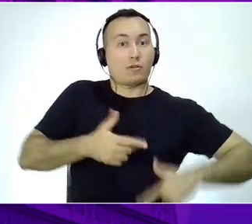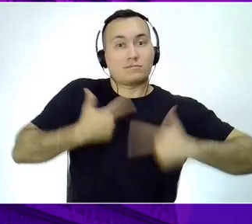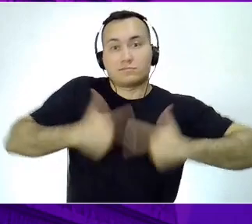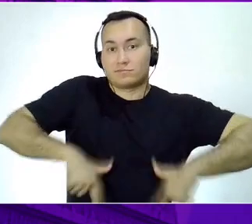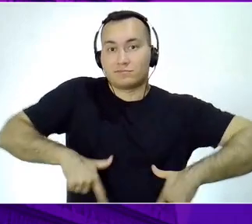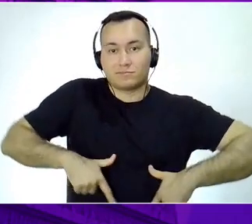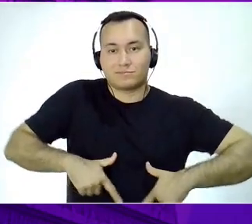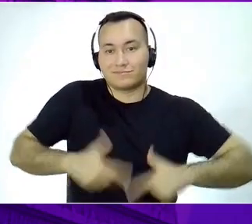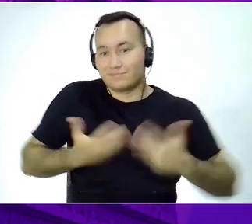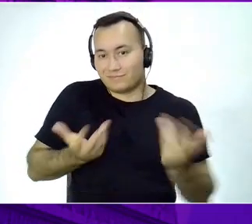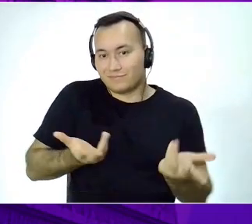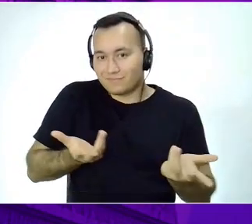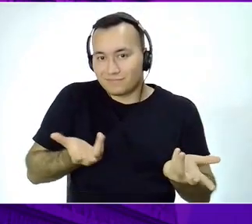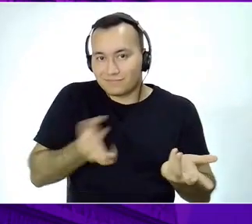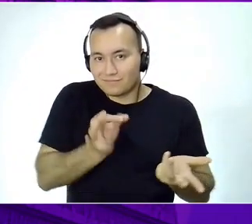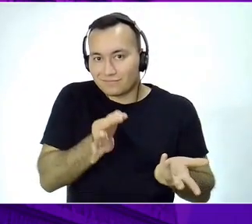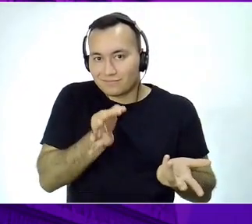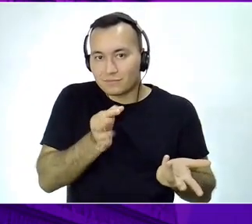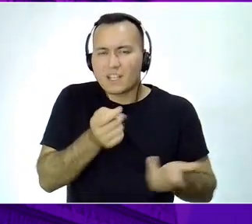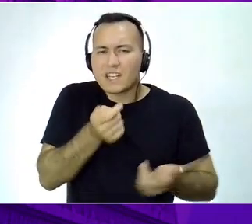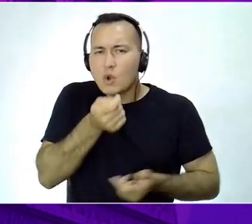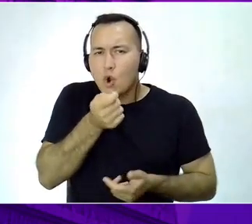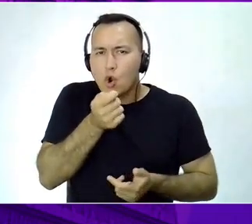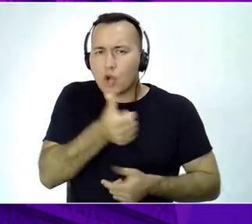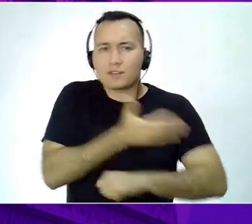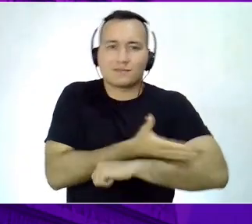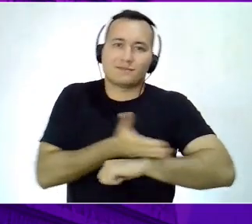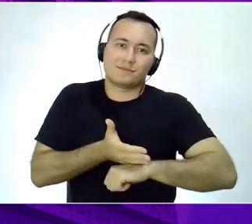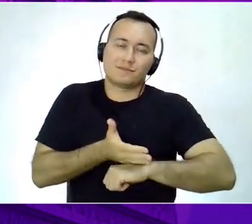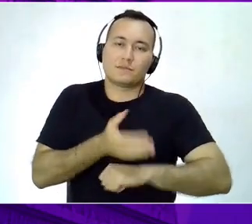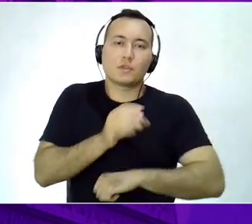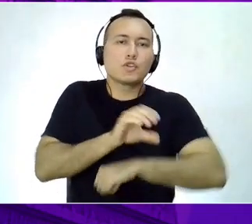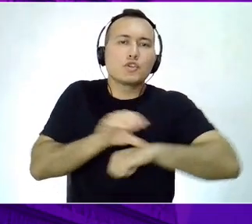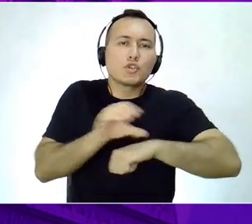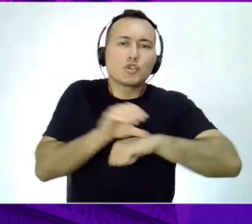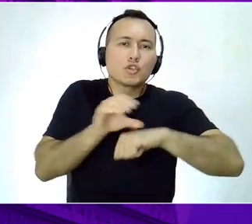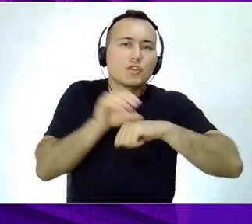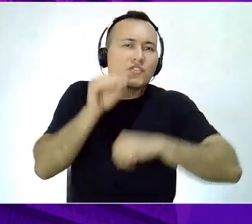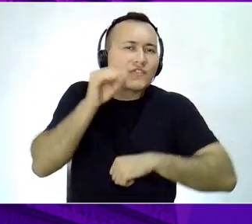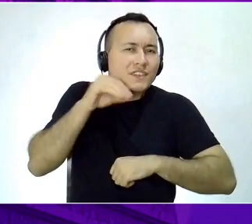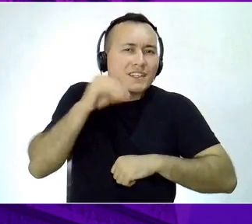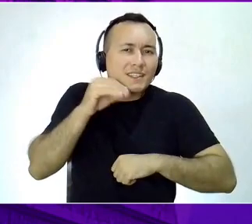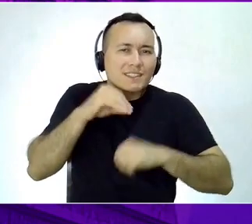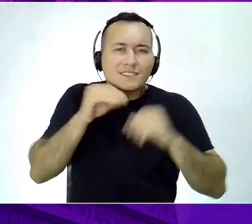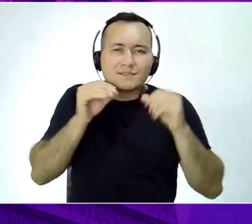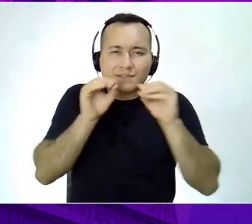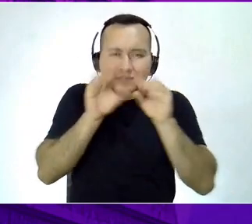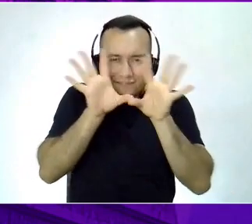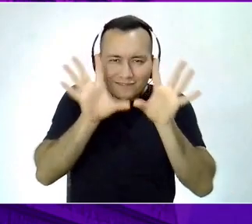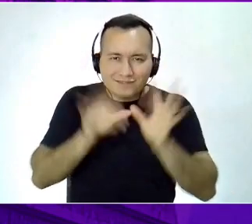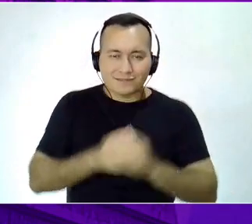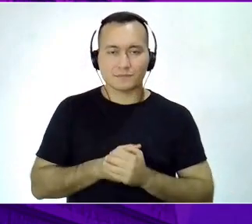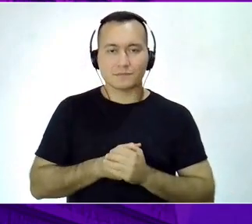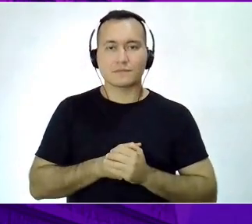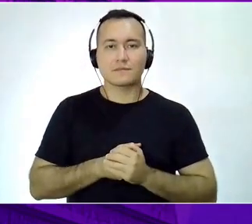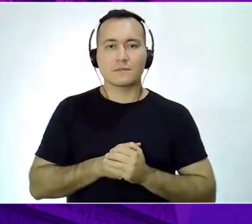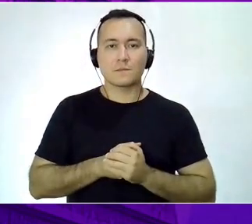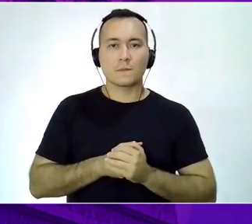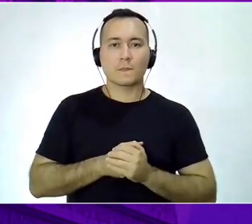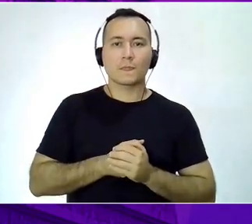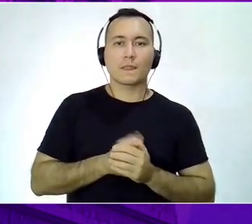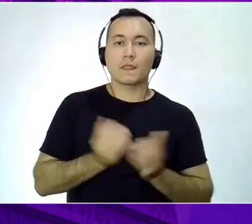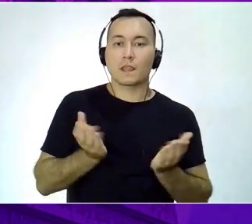tem um destaque só no que a gente, digamos, tem mais interesse. Puxei as legendas para perto, coloquei a fonte com a mesma cor, e agora